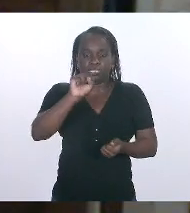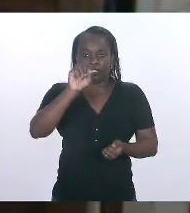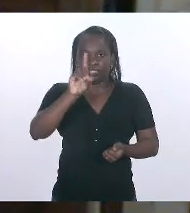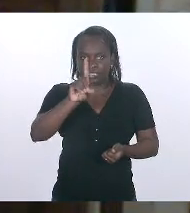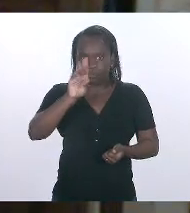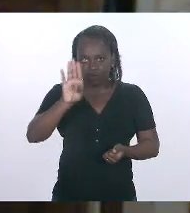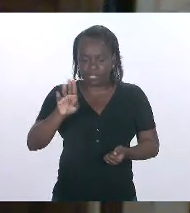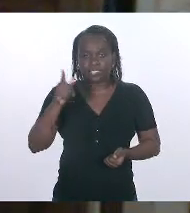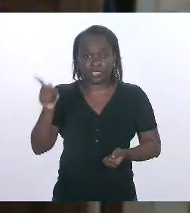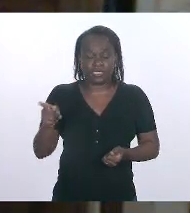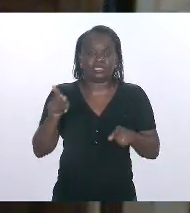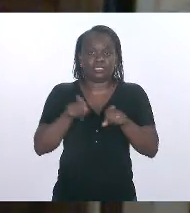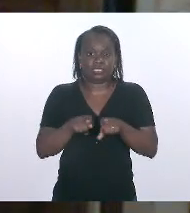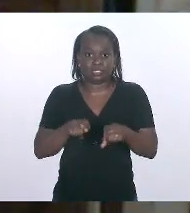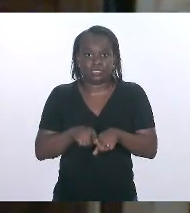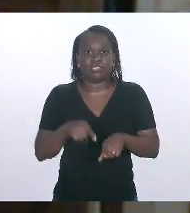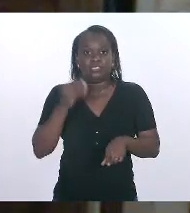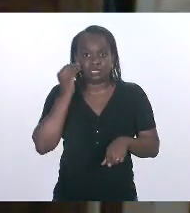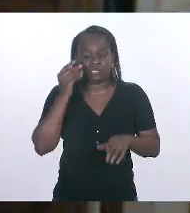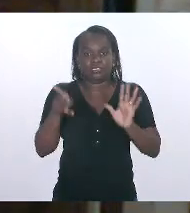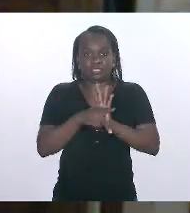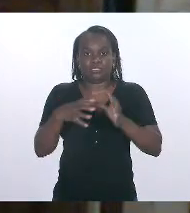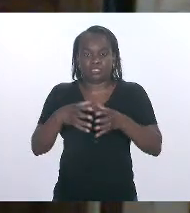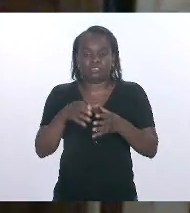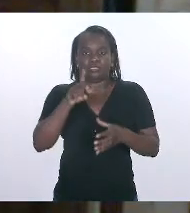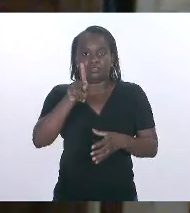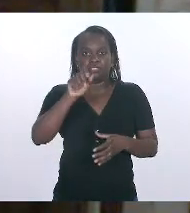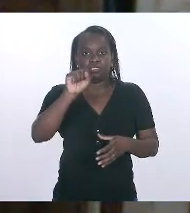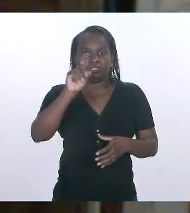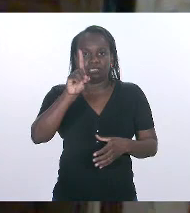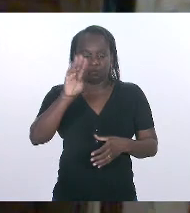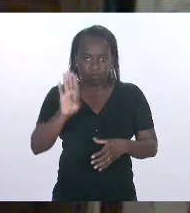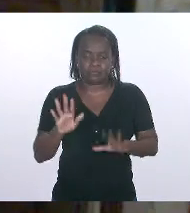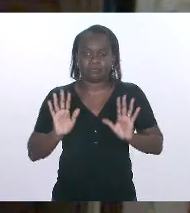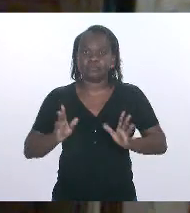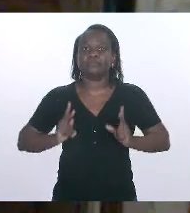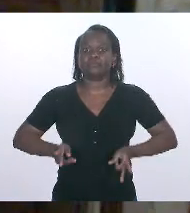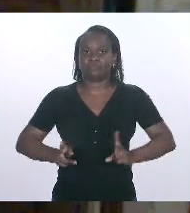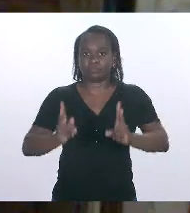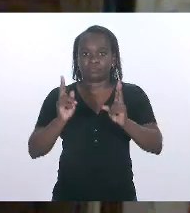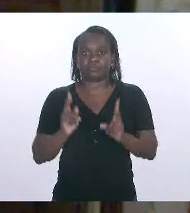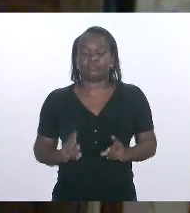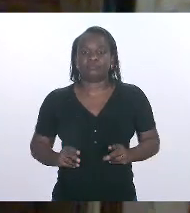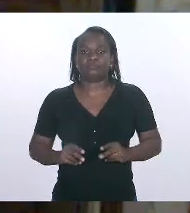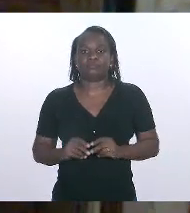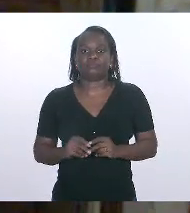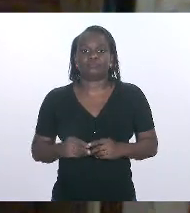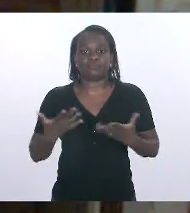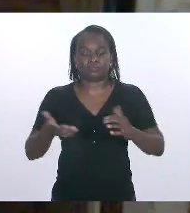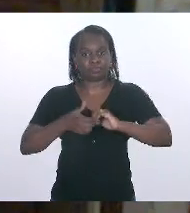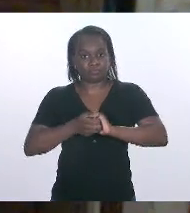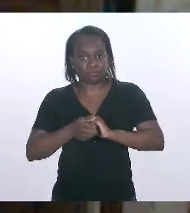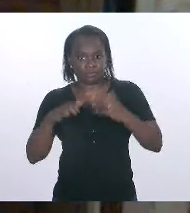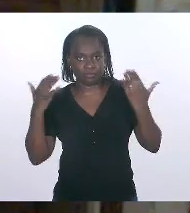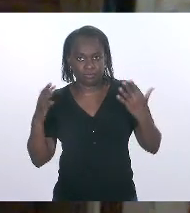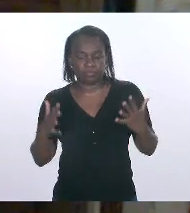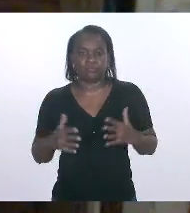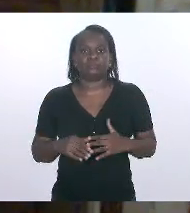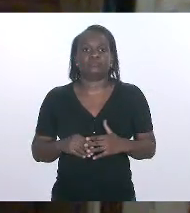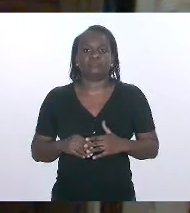ele concorreu pelo PSDB. Mas, continuando, queria cumprimentar,